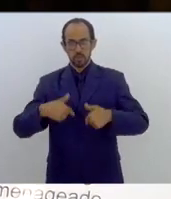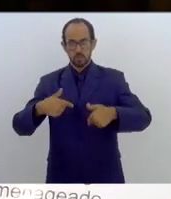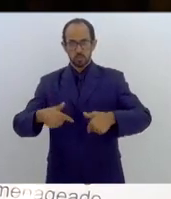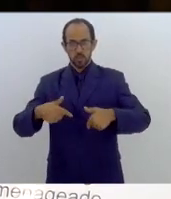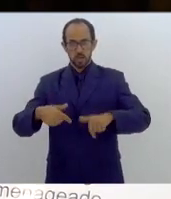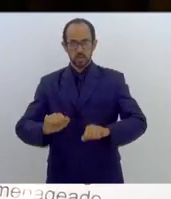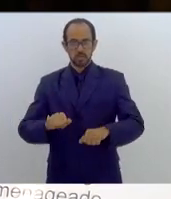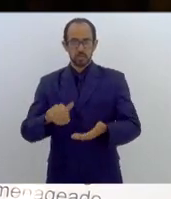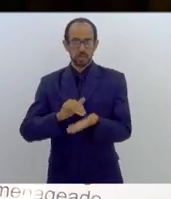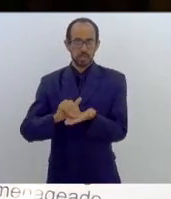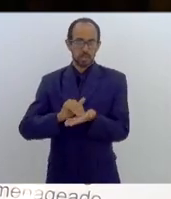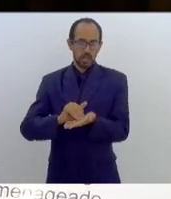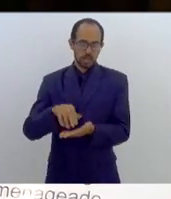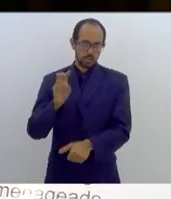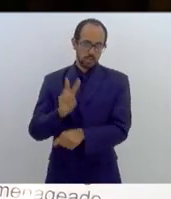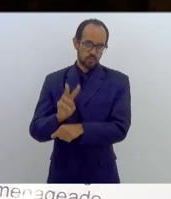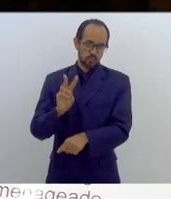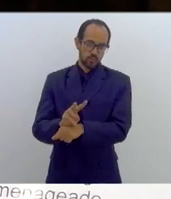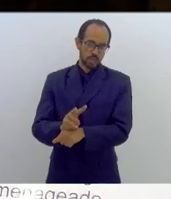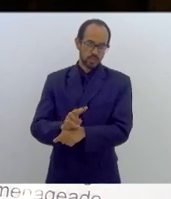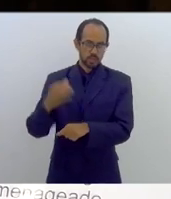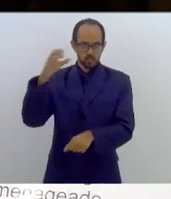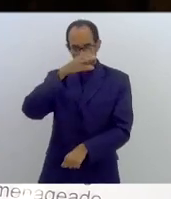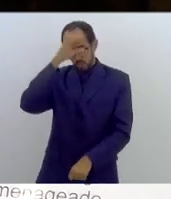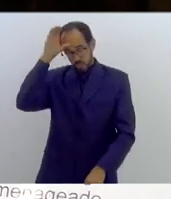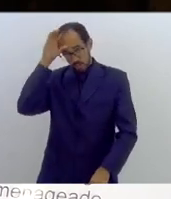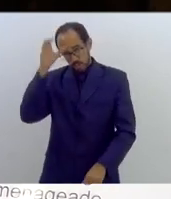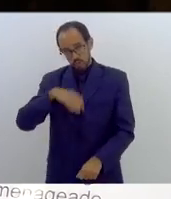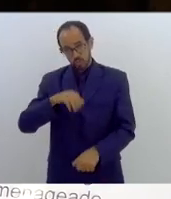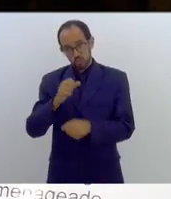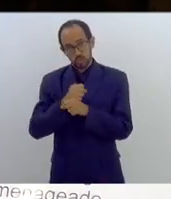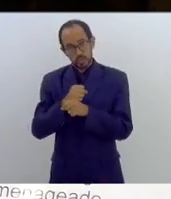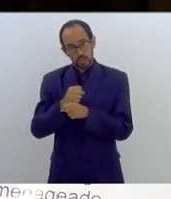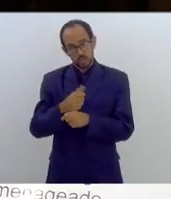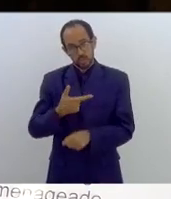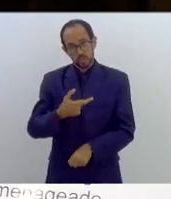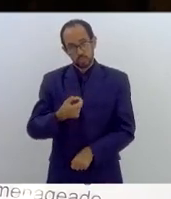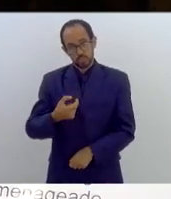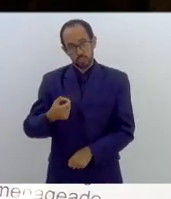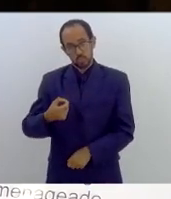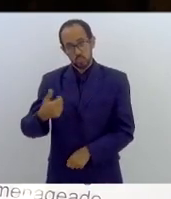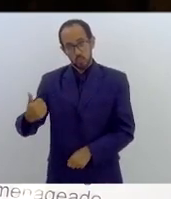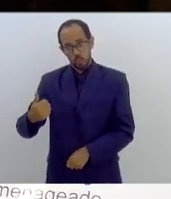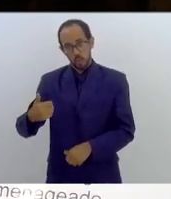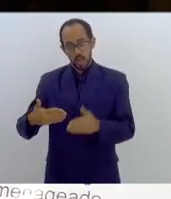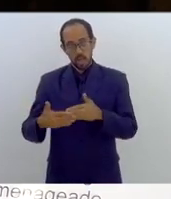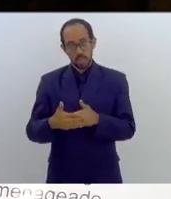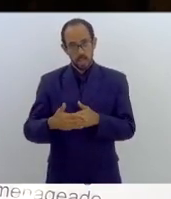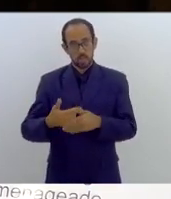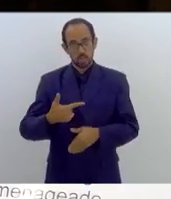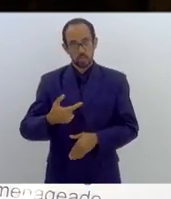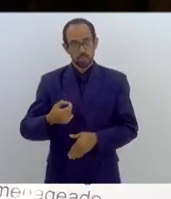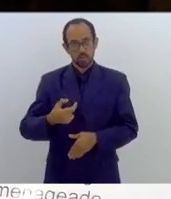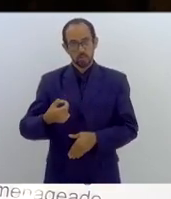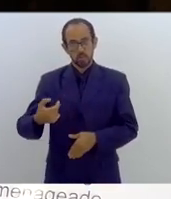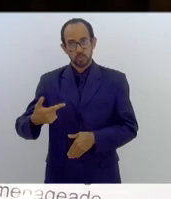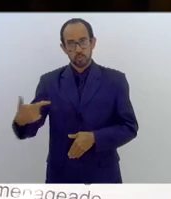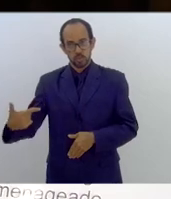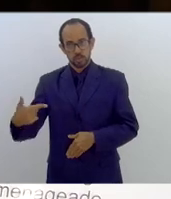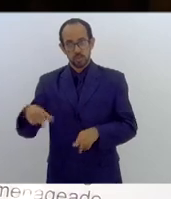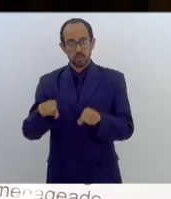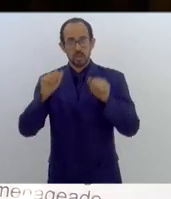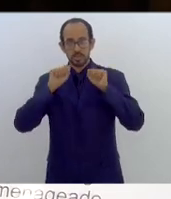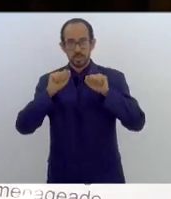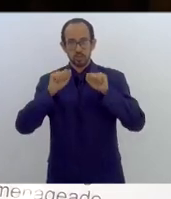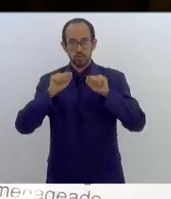de Defesa do Consumidor nos anos de 2001 a 2002 e ex-assessor jurídico da presidência